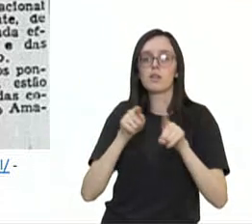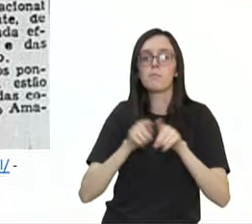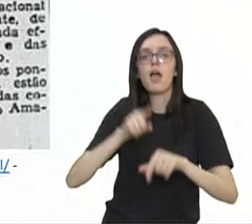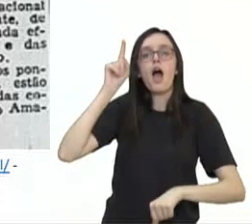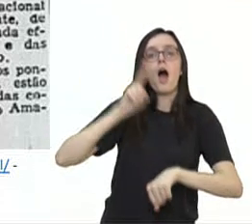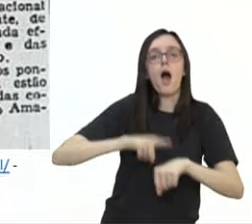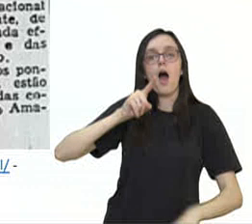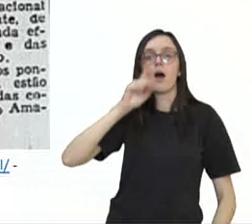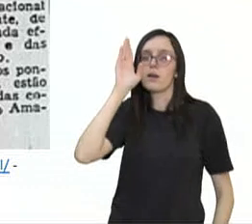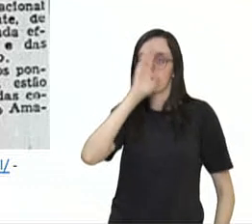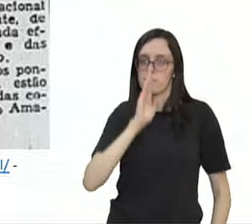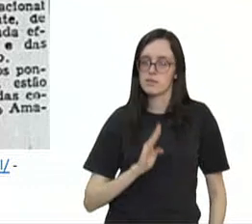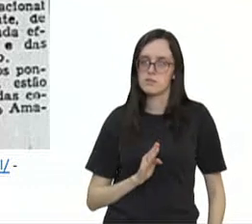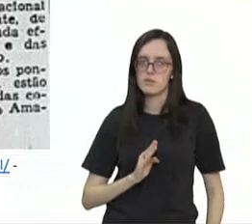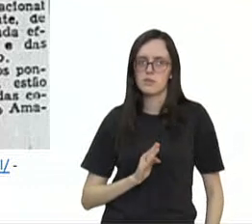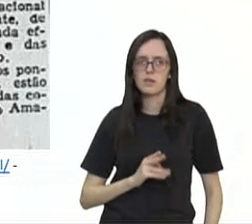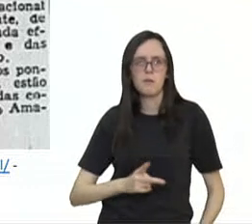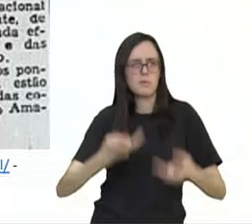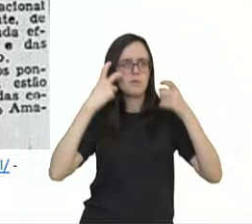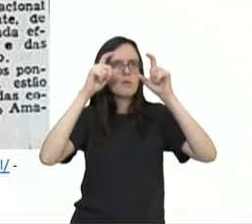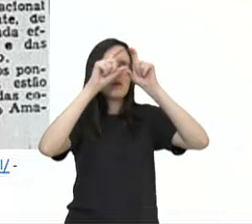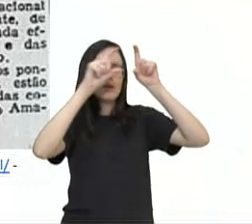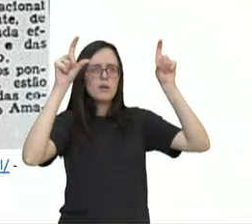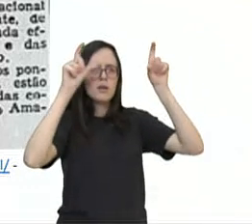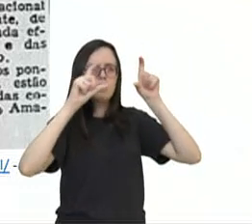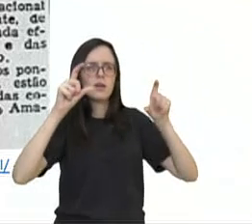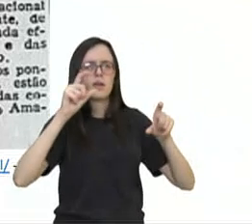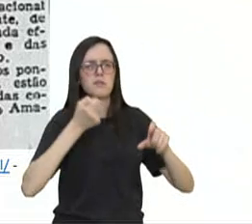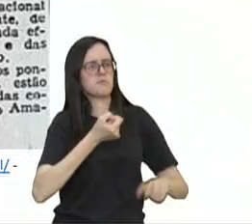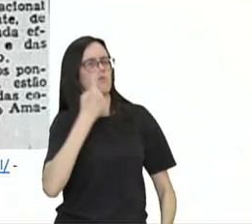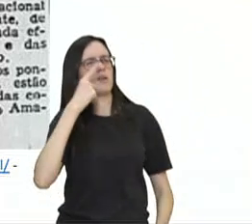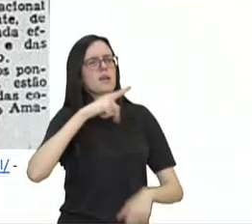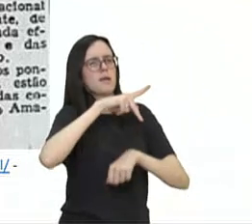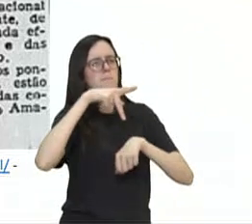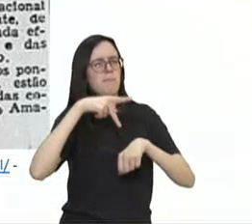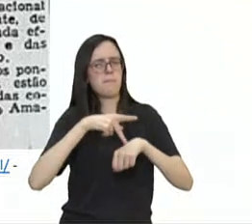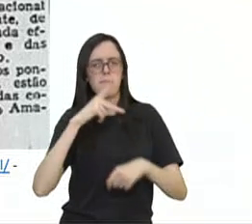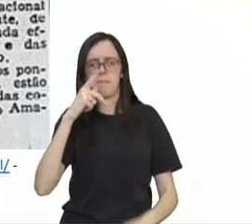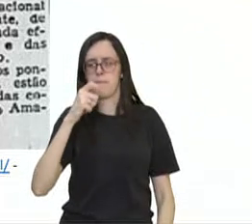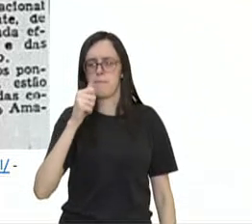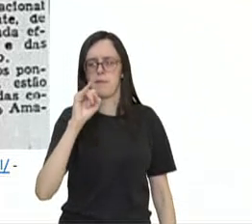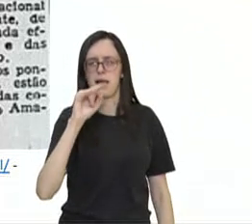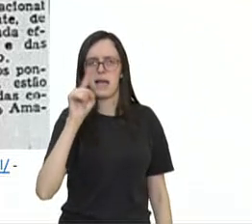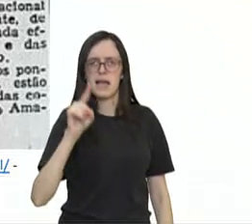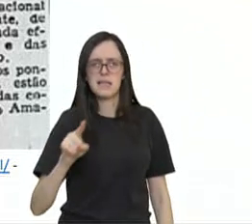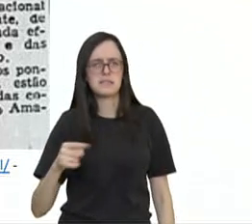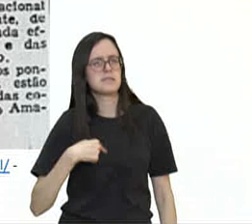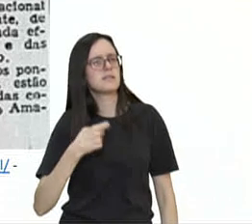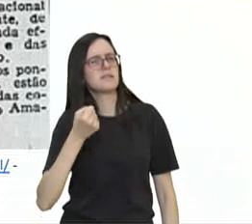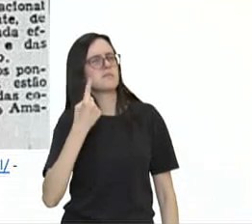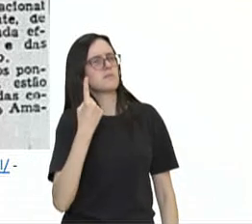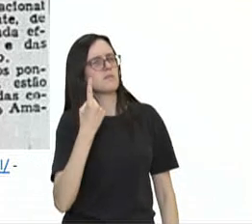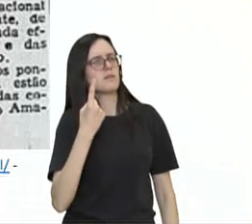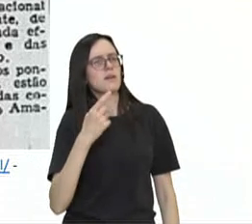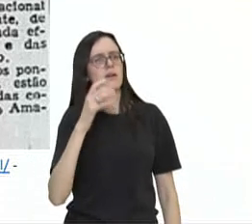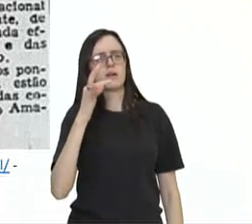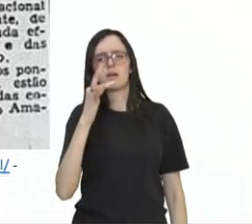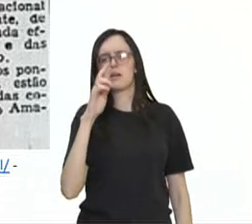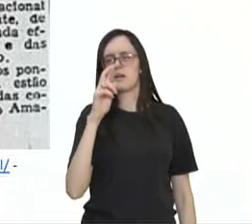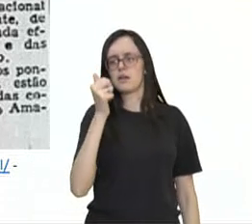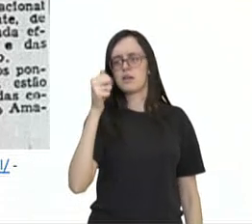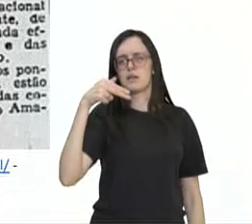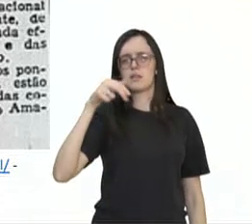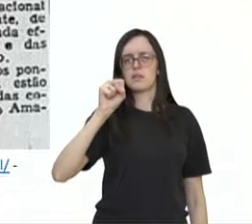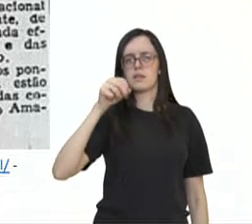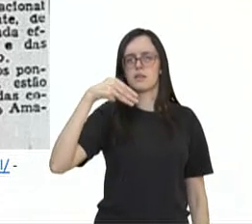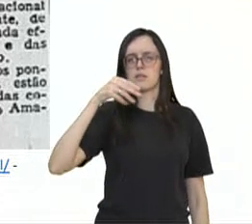do Brasil. Reparou na manchete? País com Z? Isso. Transmitida com dois T. Você tem então aí